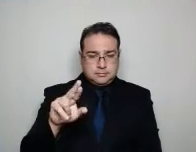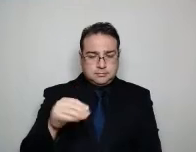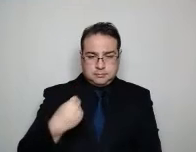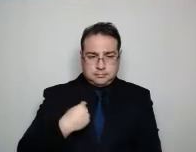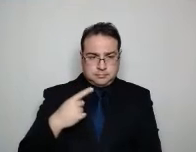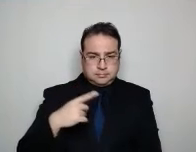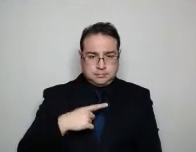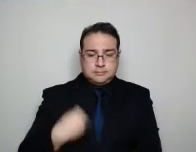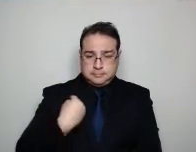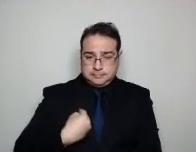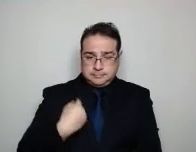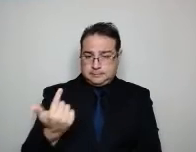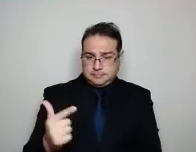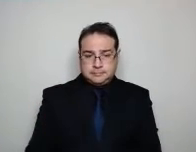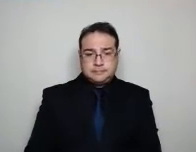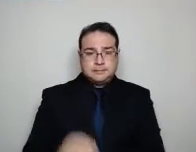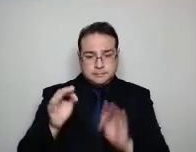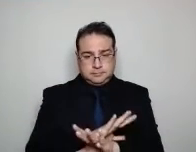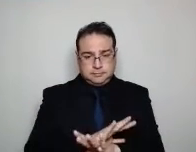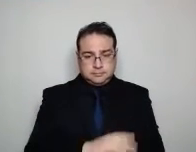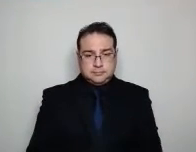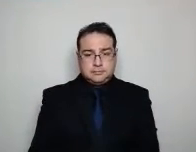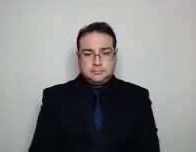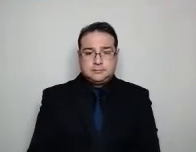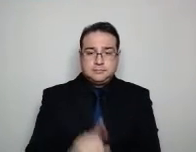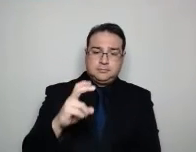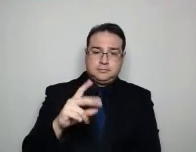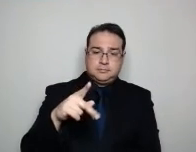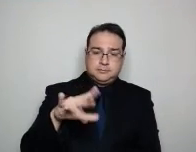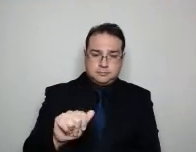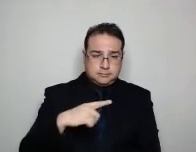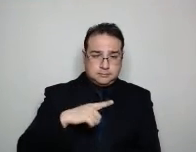08-392-13-48-2021. Apelante Unimed Natal. E apelado